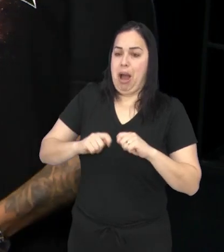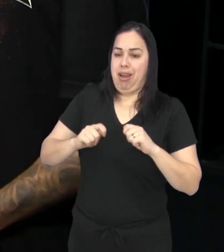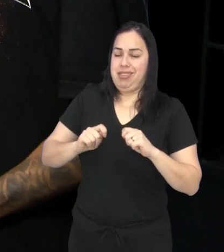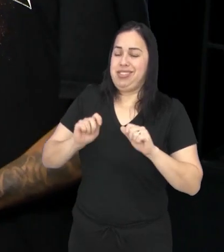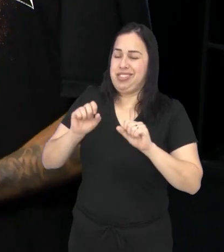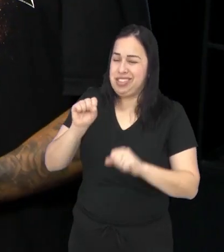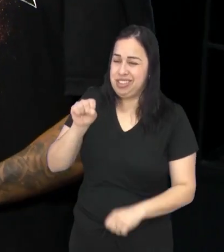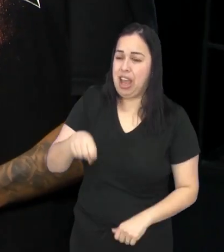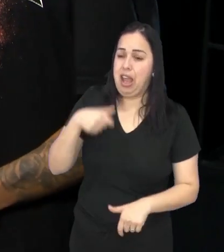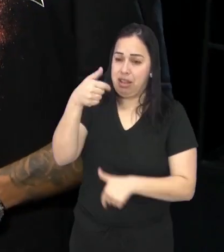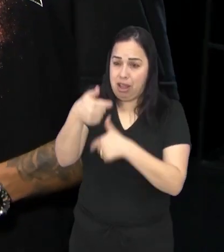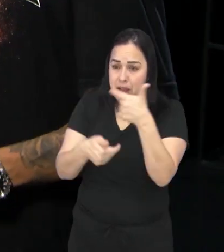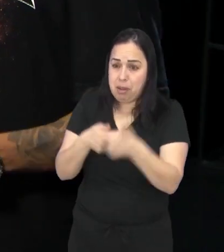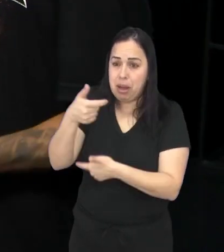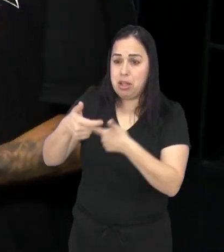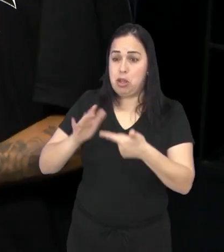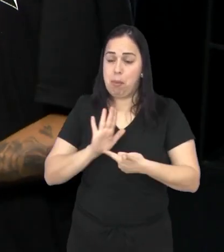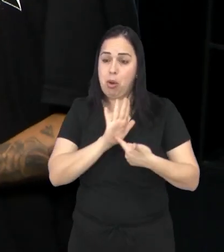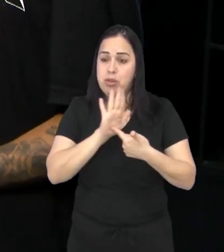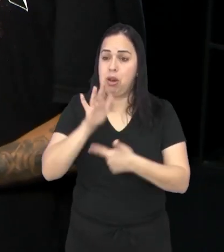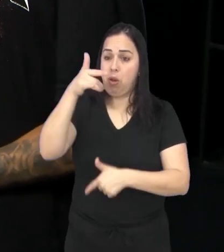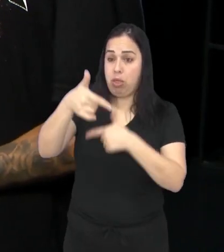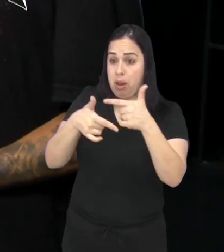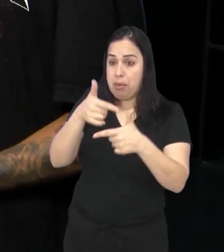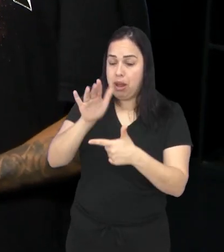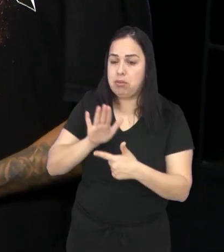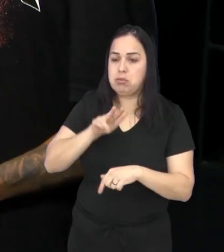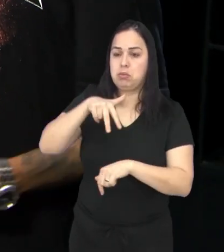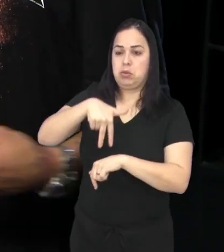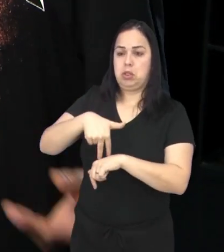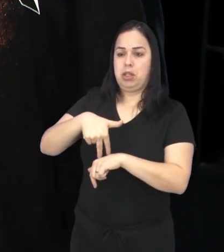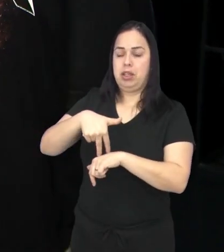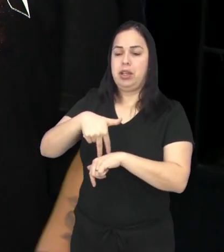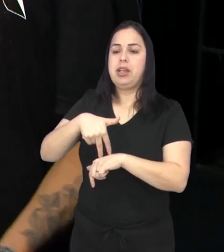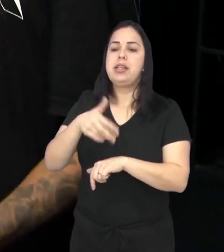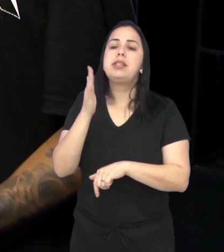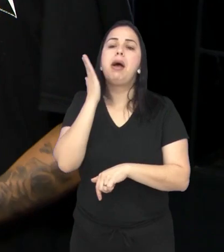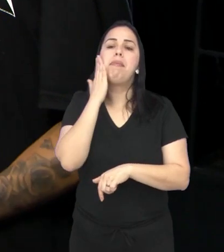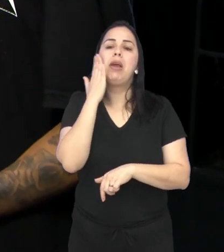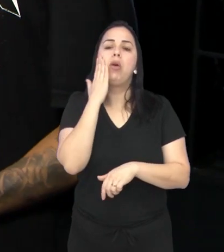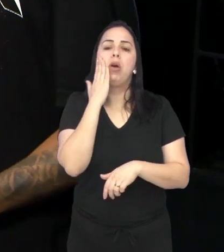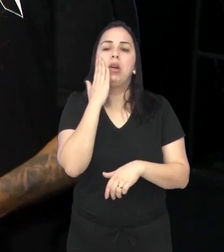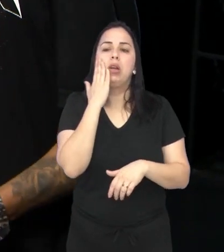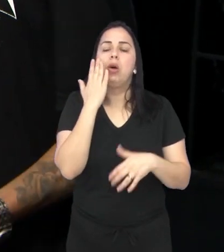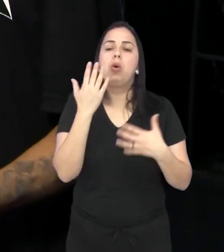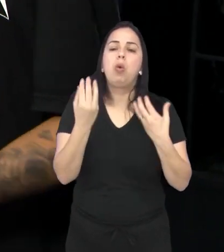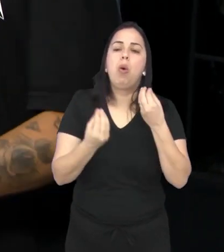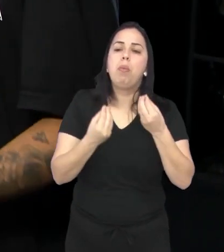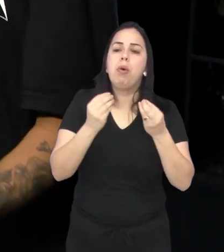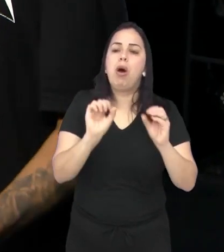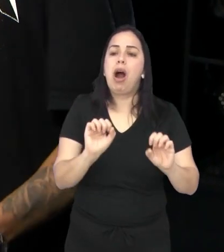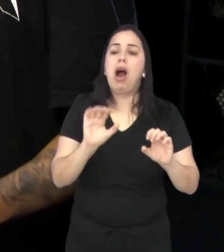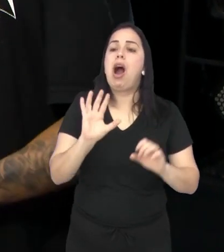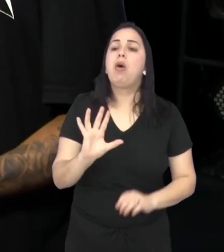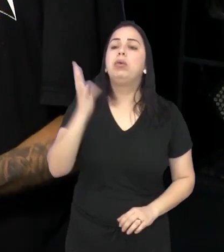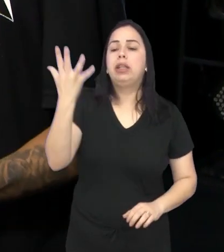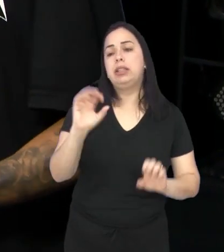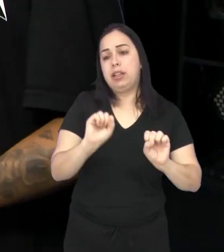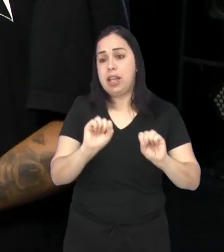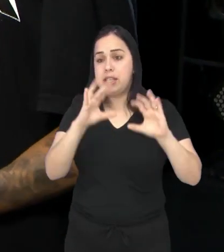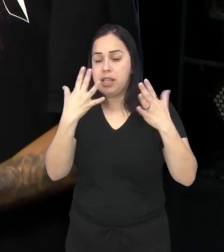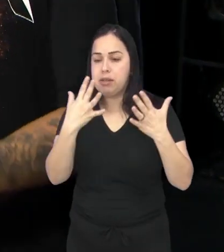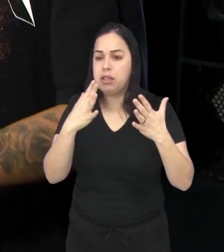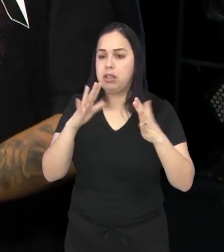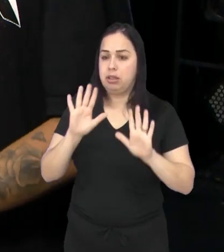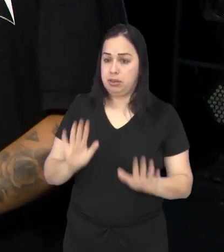de mostrar o nosso trabalho, ter uma noção de como que funciona grandes festivais, porque eu já fui, enfim, já